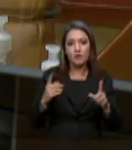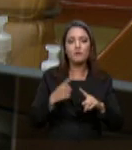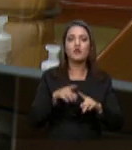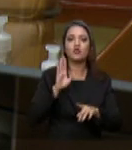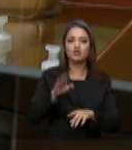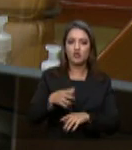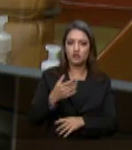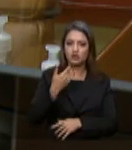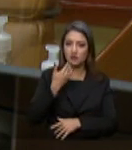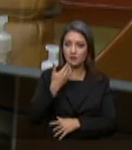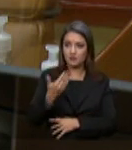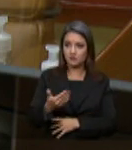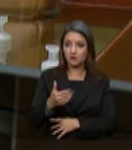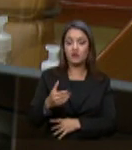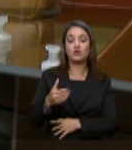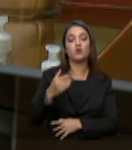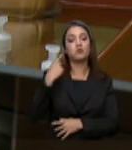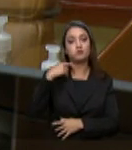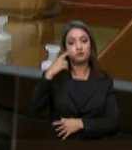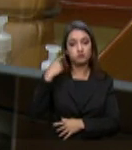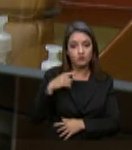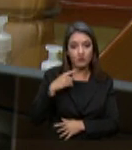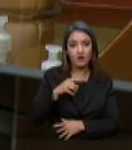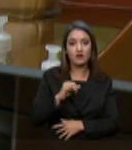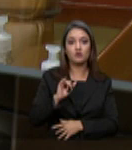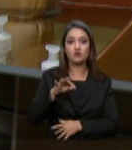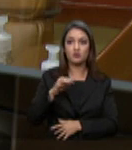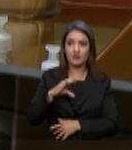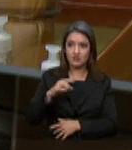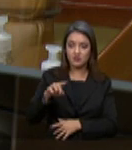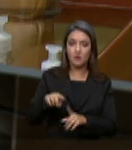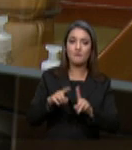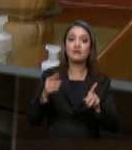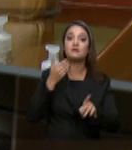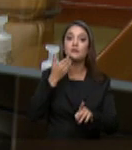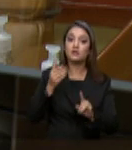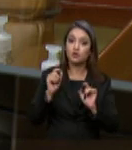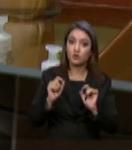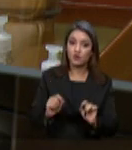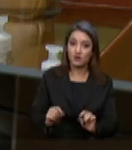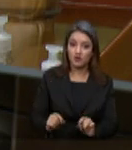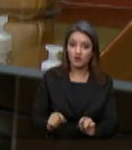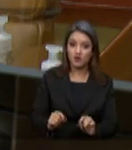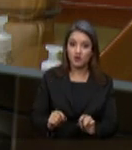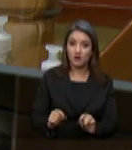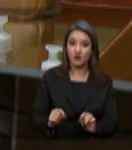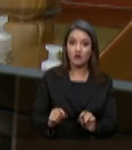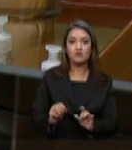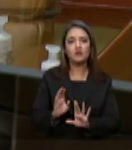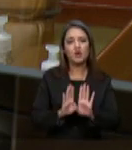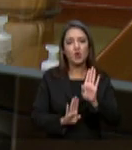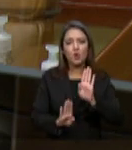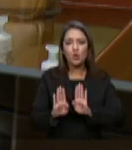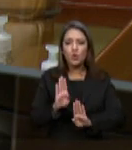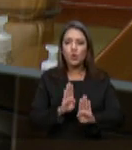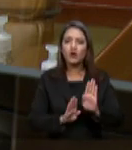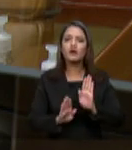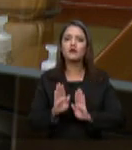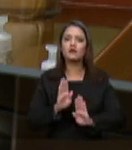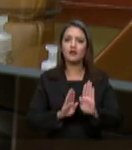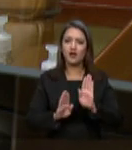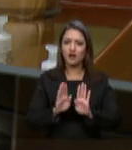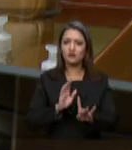intimação dos Advogados das partes e de tudo mais vossa excelência pediu exatamente Que nós tivéssemos todo o cuidado para que